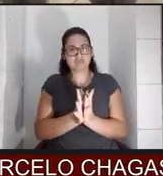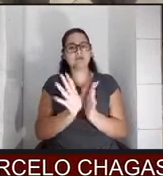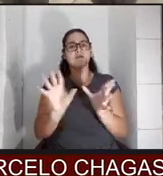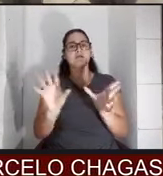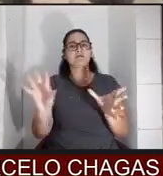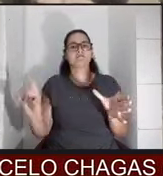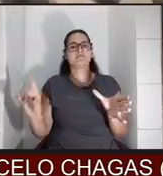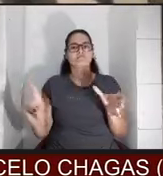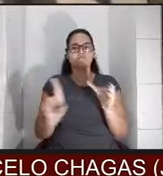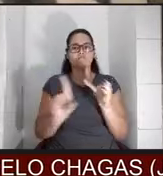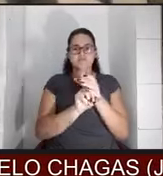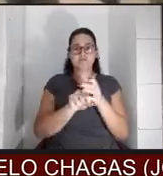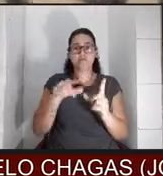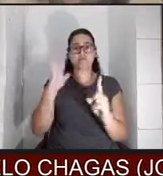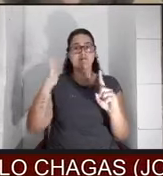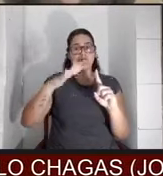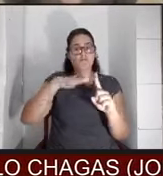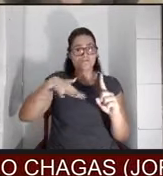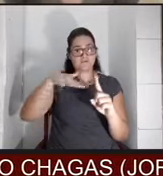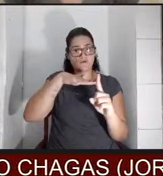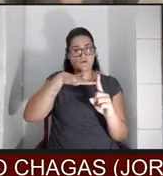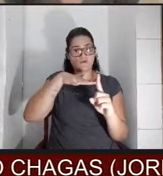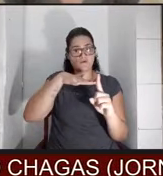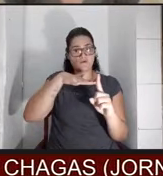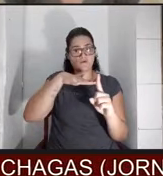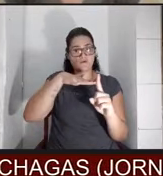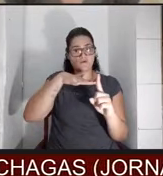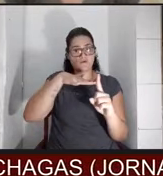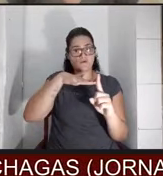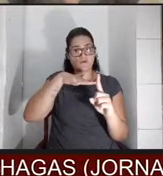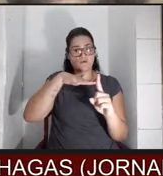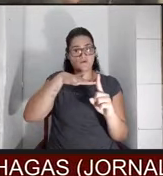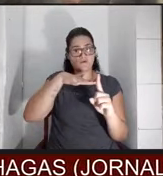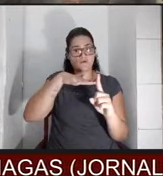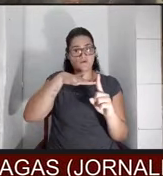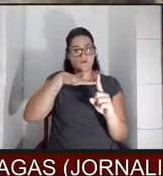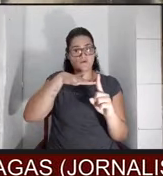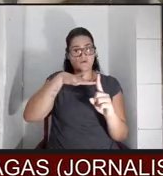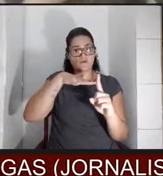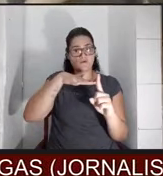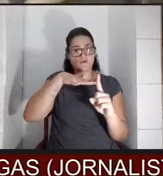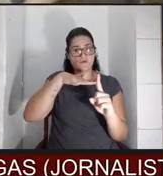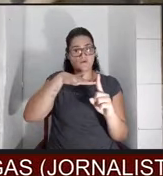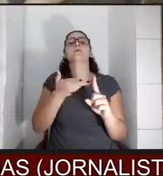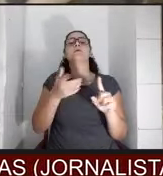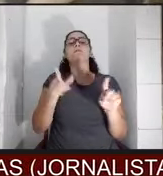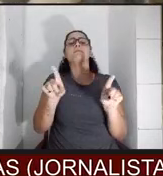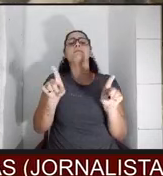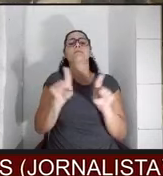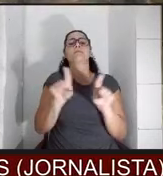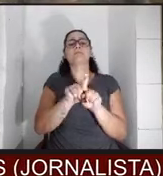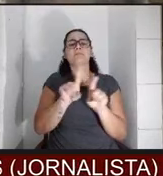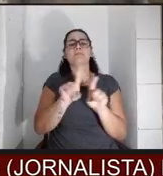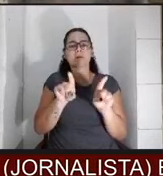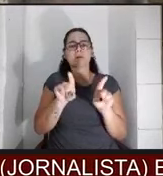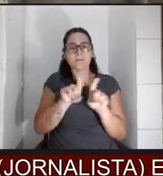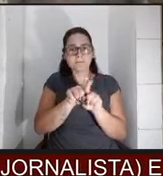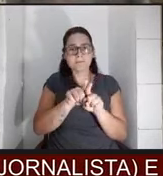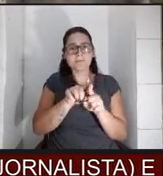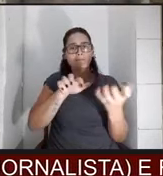de Mulheres de Porto Velho e do movimento Mães pela Diversidade.